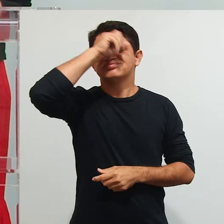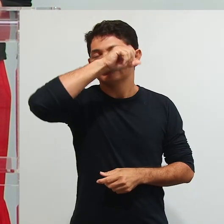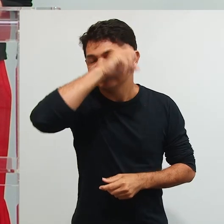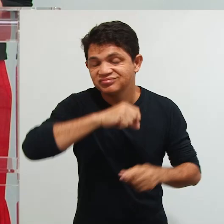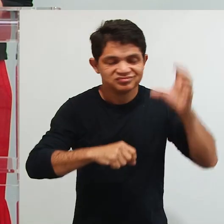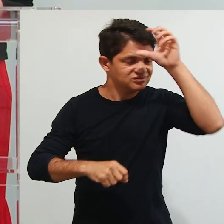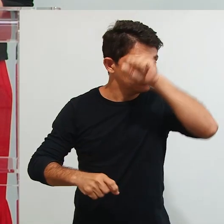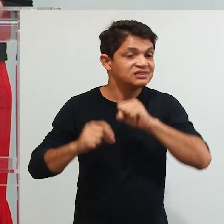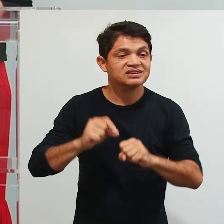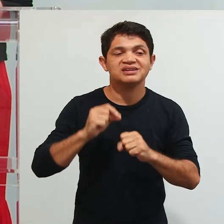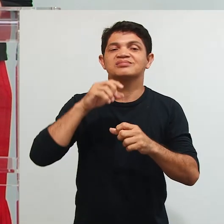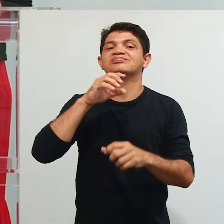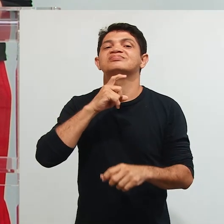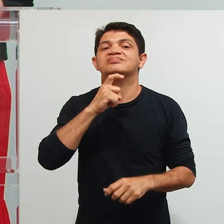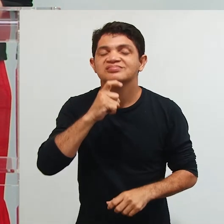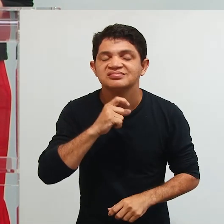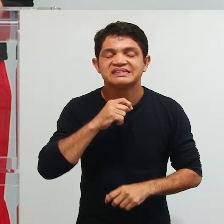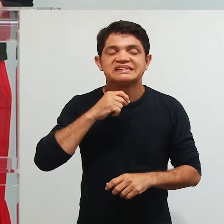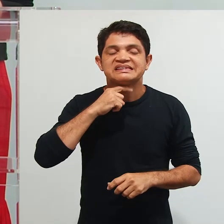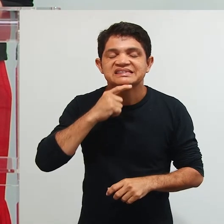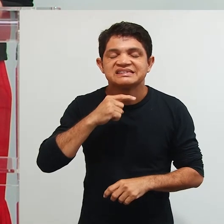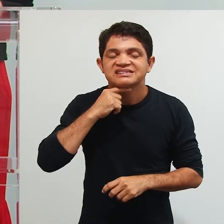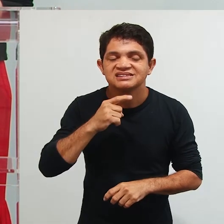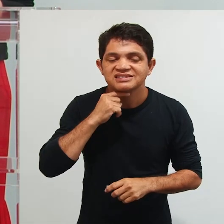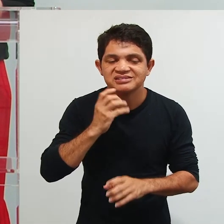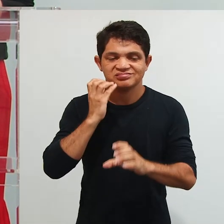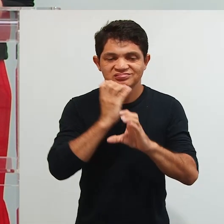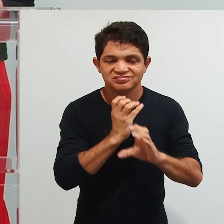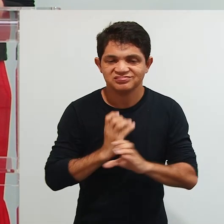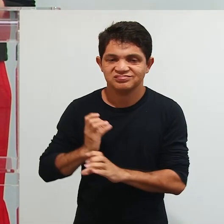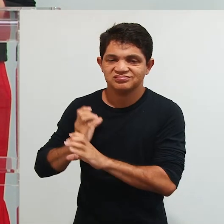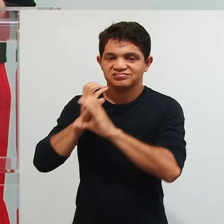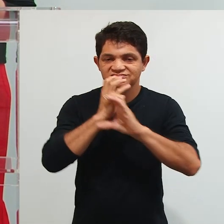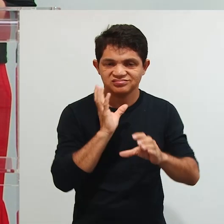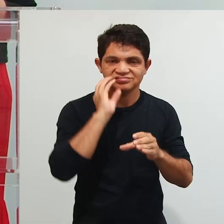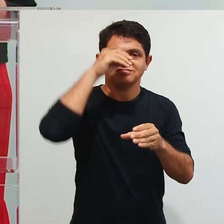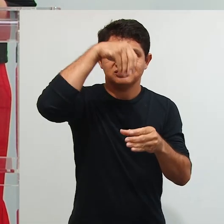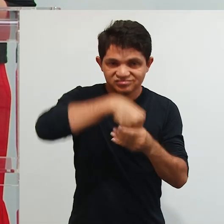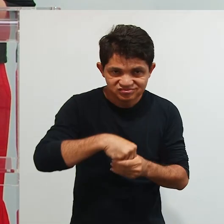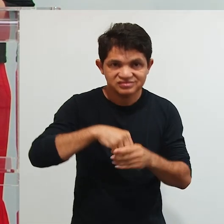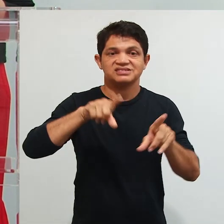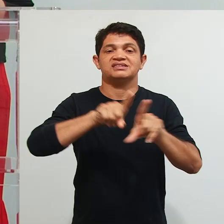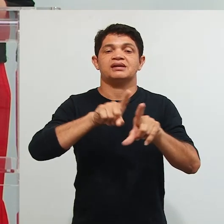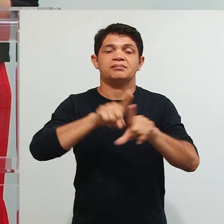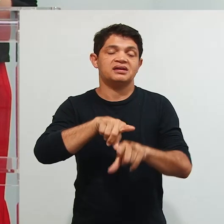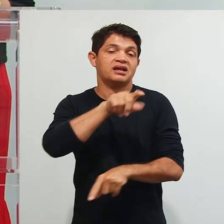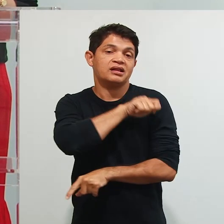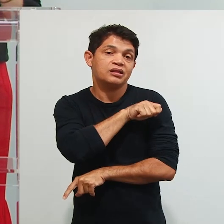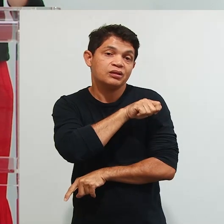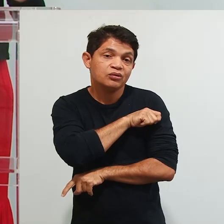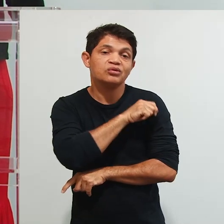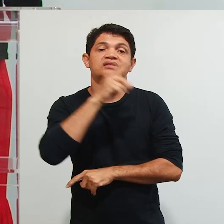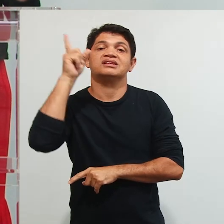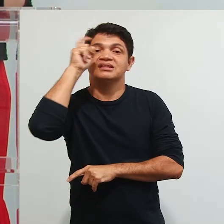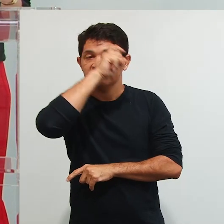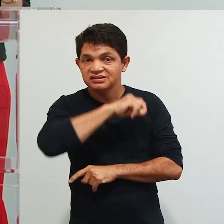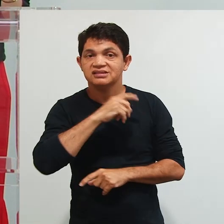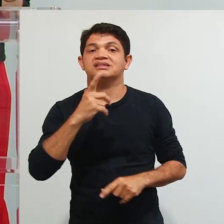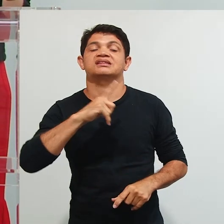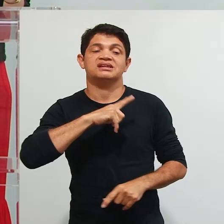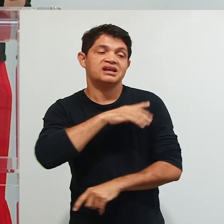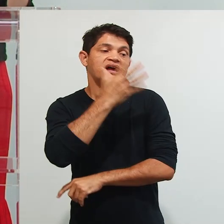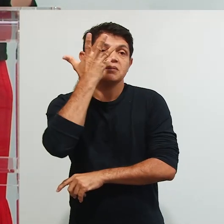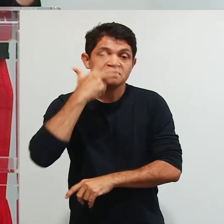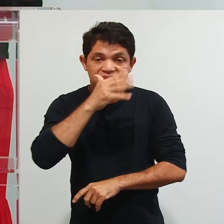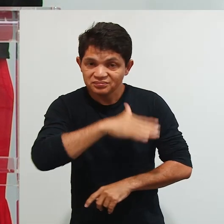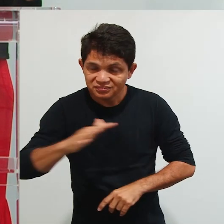essa alfabetização, esse êxito na alfabetização, e além, dentro desses 55%, ainda tem aquelas crianças